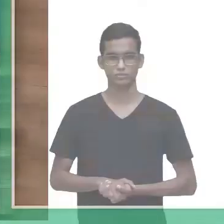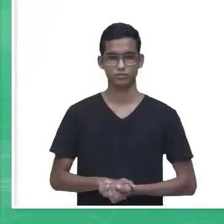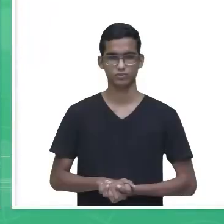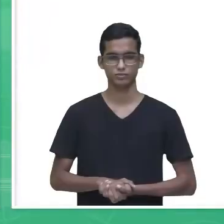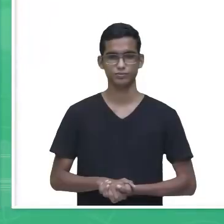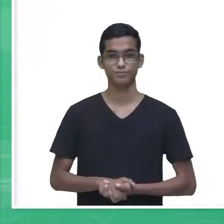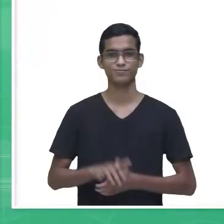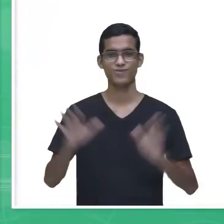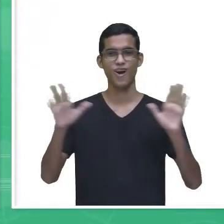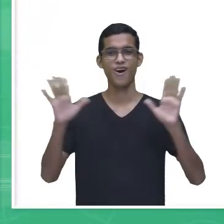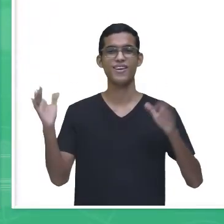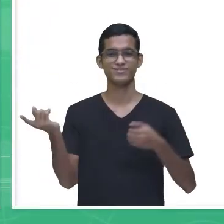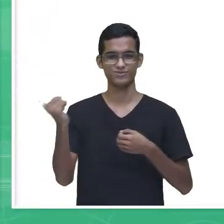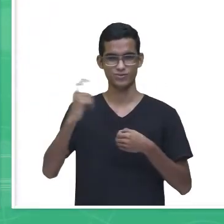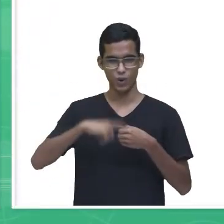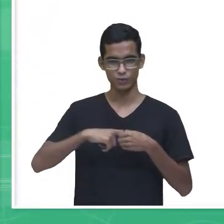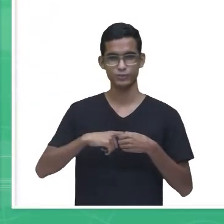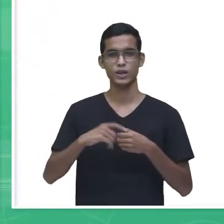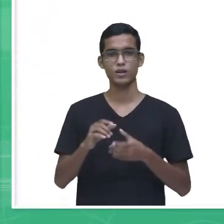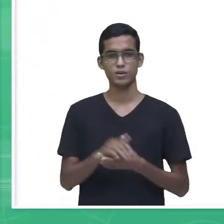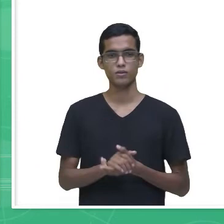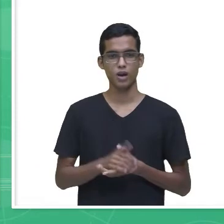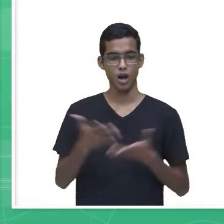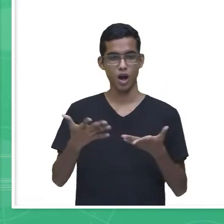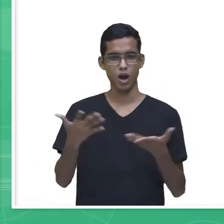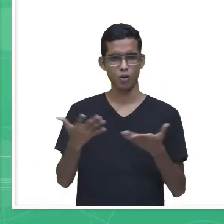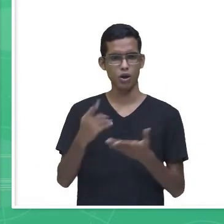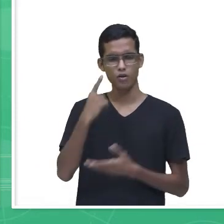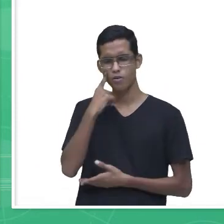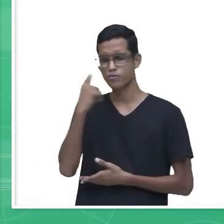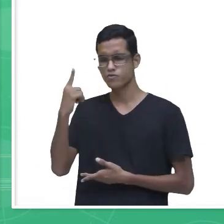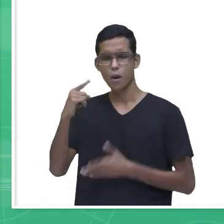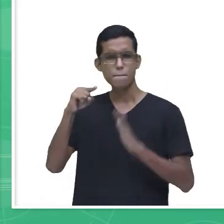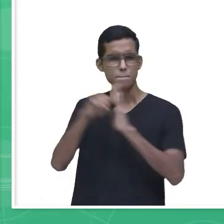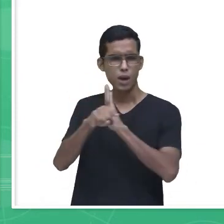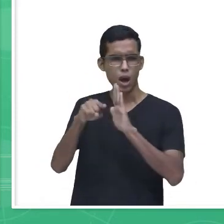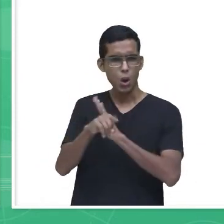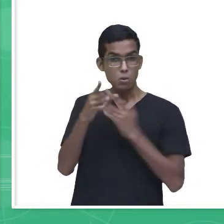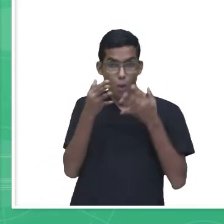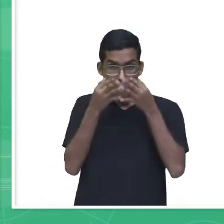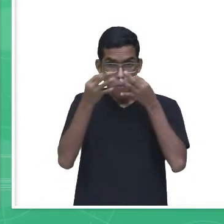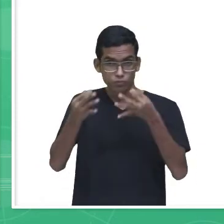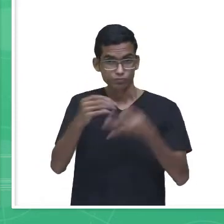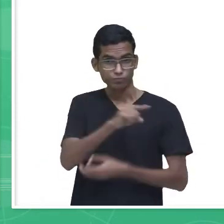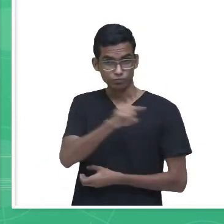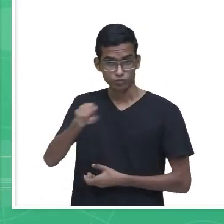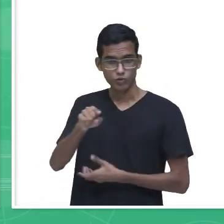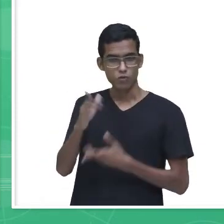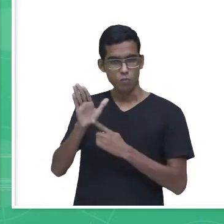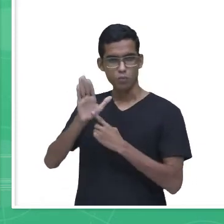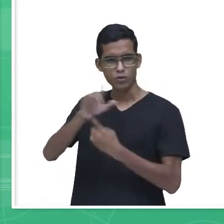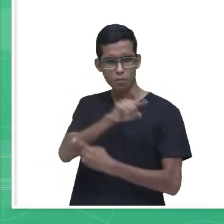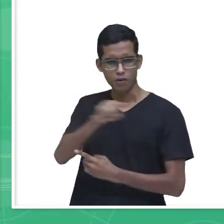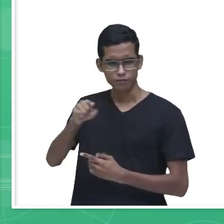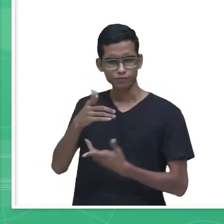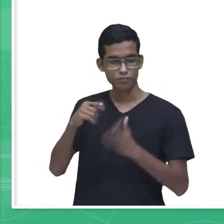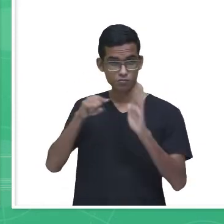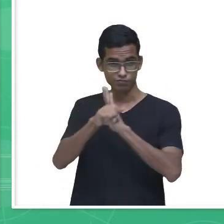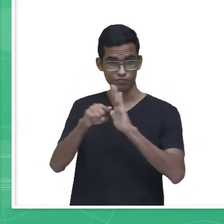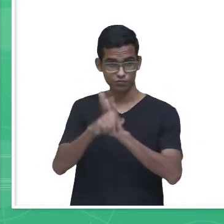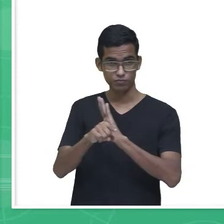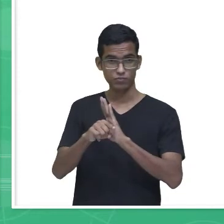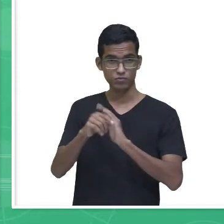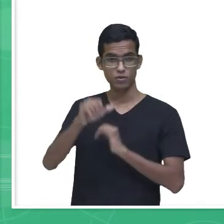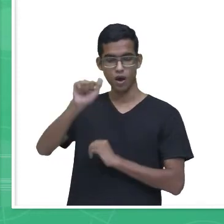Olá, voltei. Agora vamos para a nossa questão. Vamos aí, prestem bastante atenção. Vou apresentar para vocês, né, as